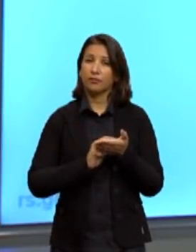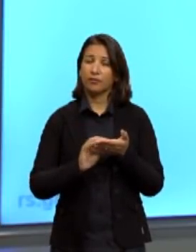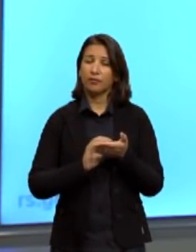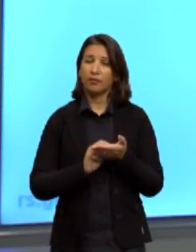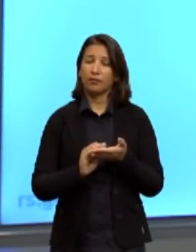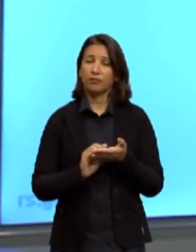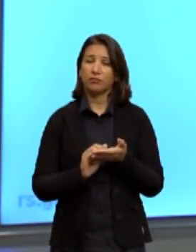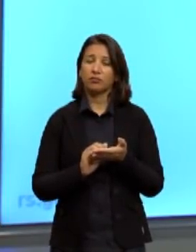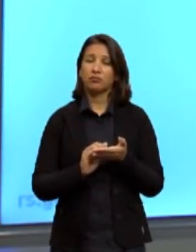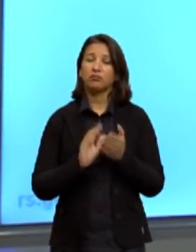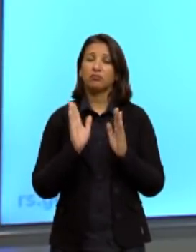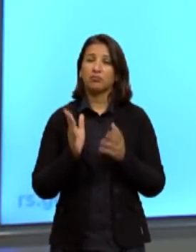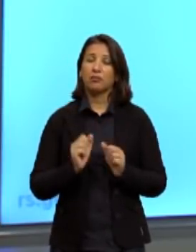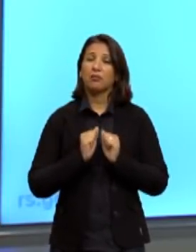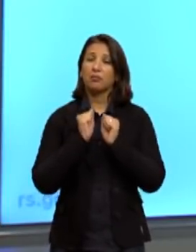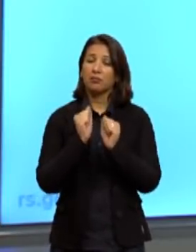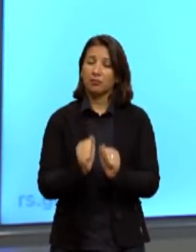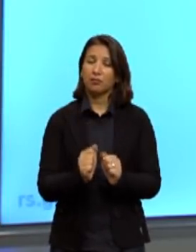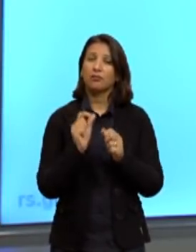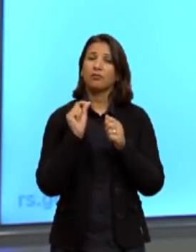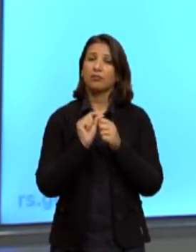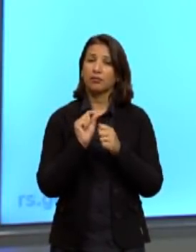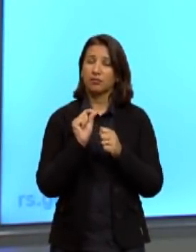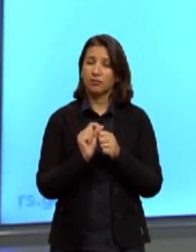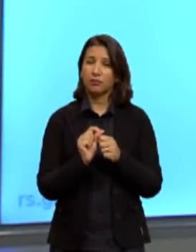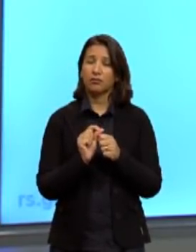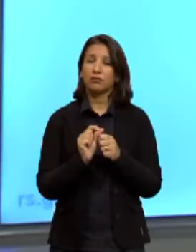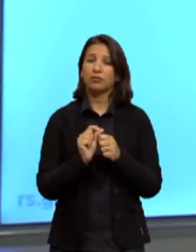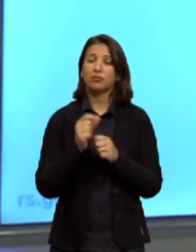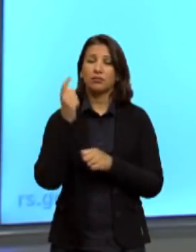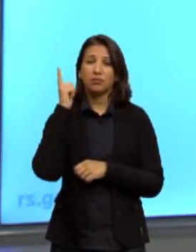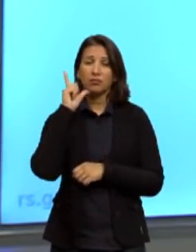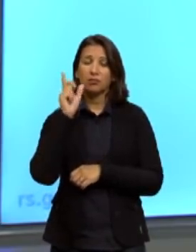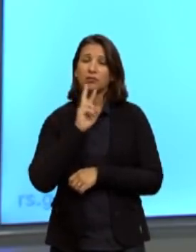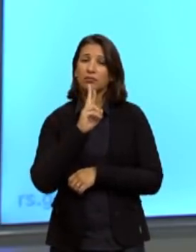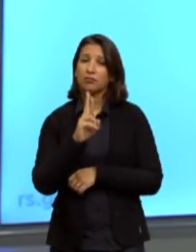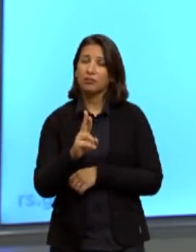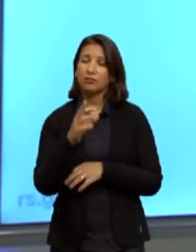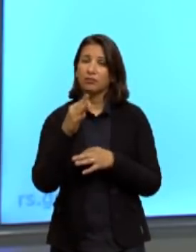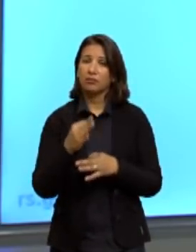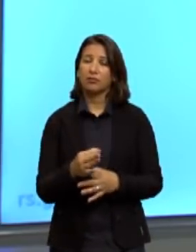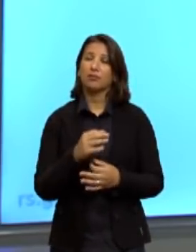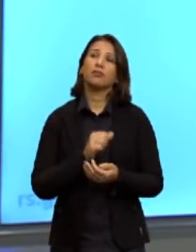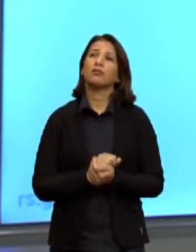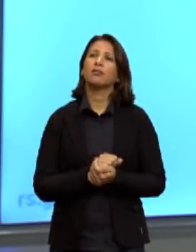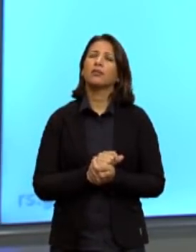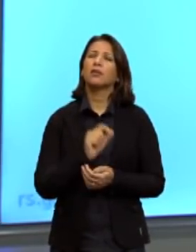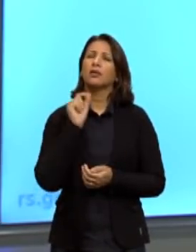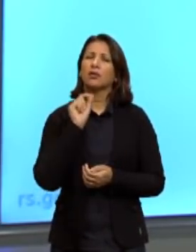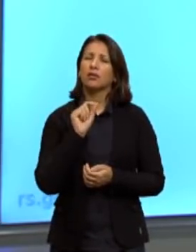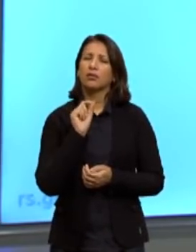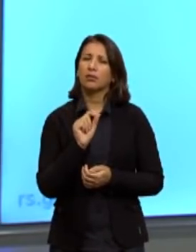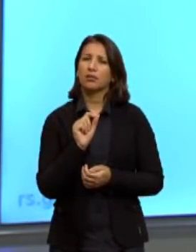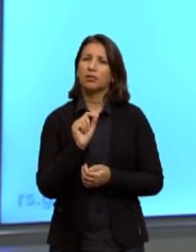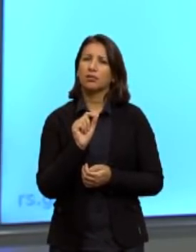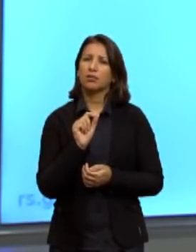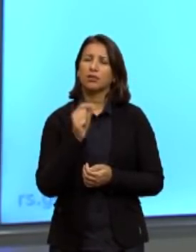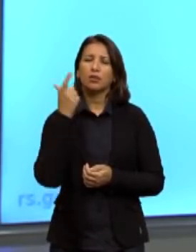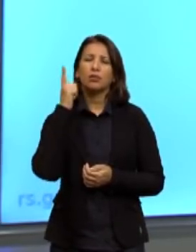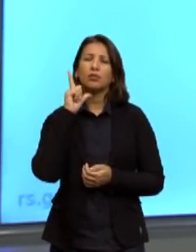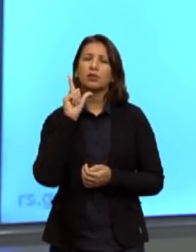isso vocês podem já e fazendo aí né para chegar à resposta que nós temos o que que nós